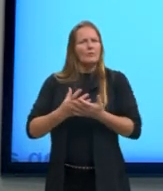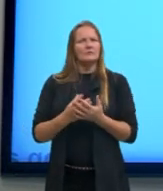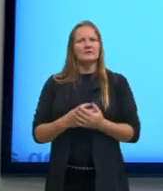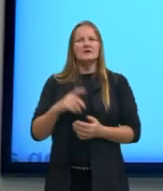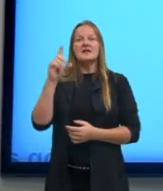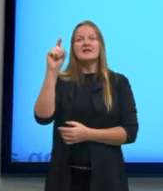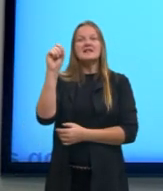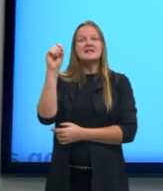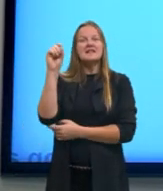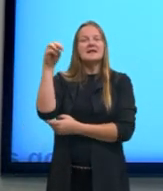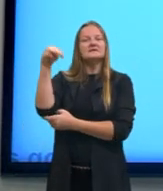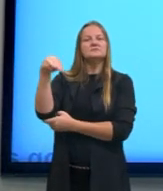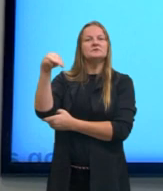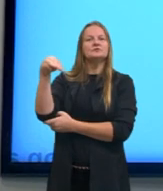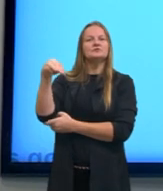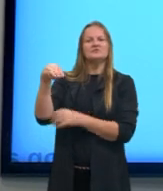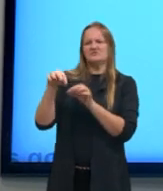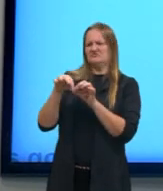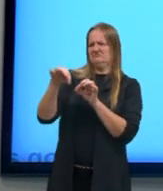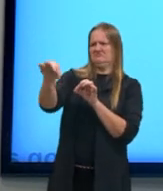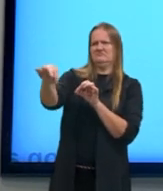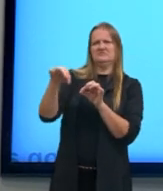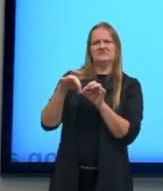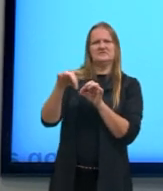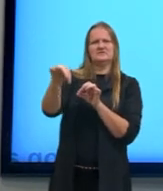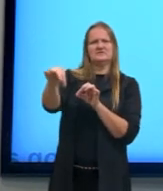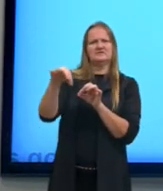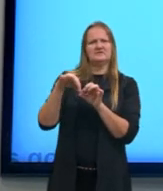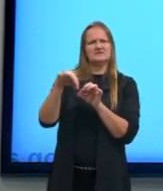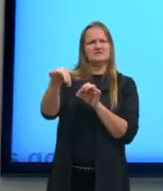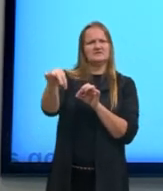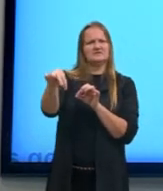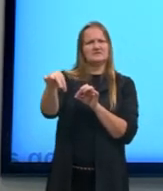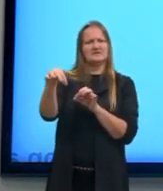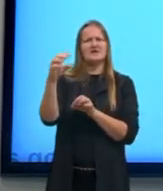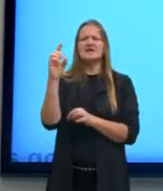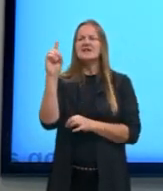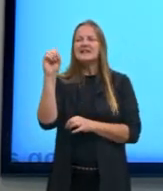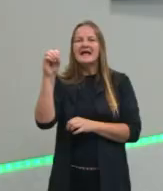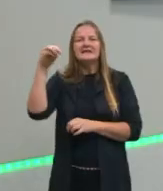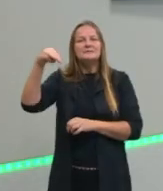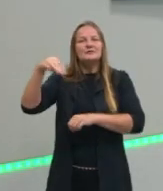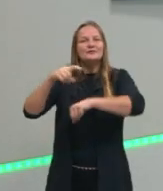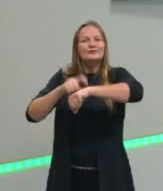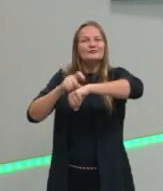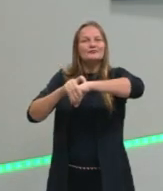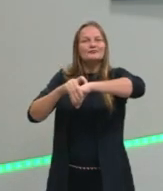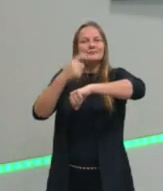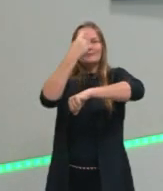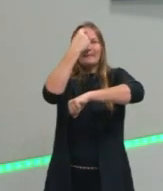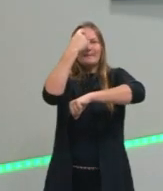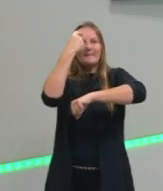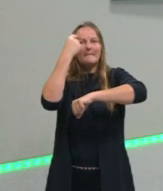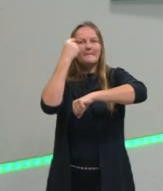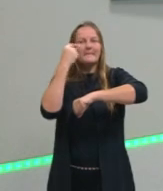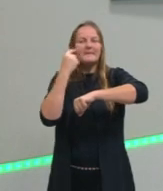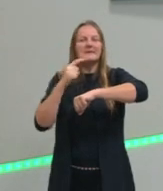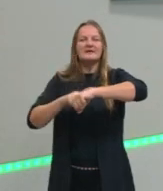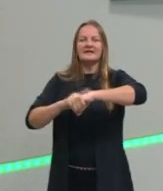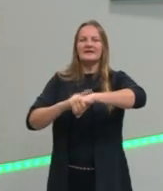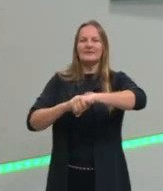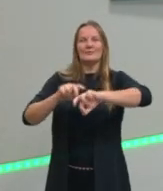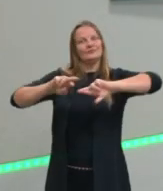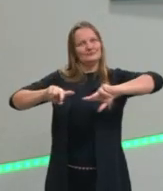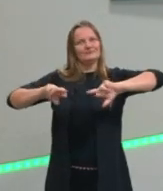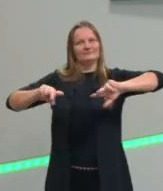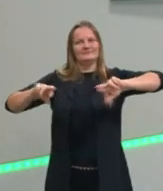10 minutos de distância tá porque 10 minutos é o que a gente é tempo então a gente não pode